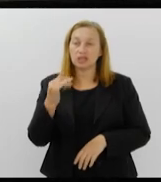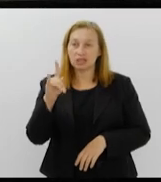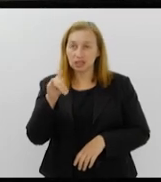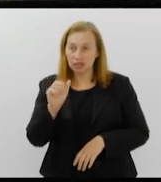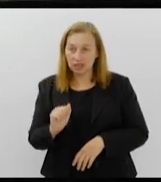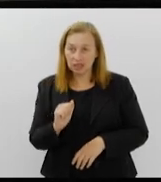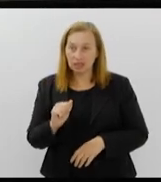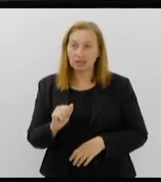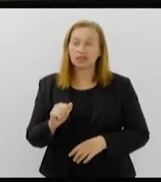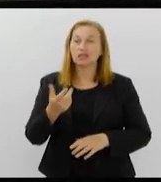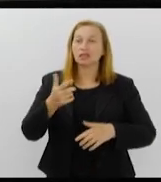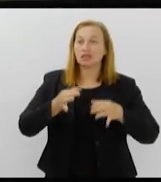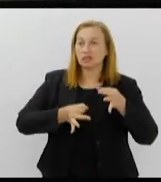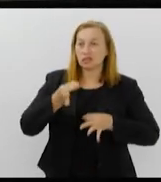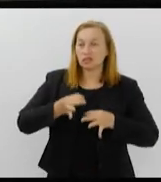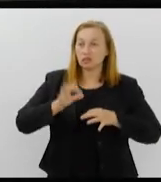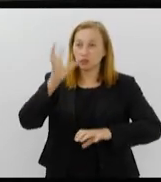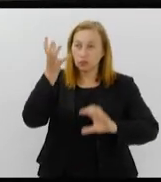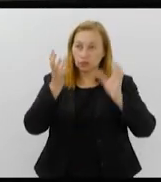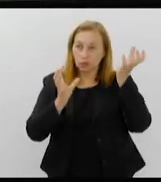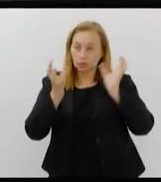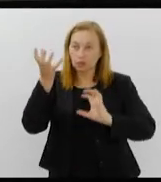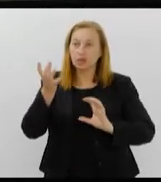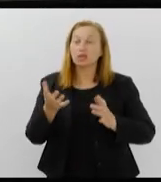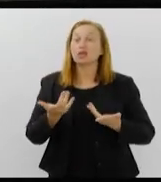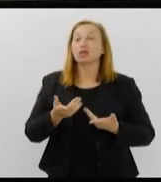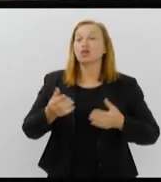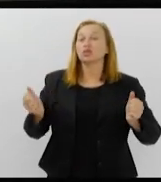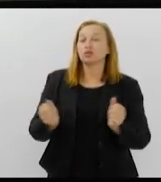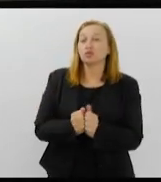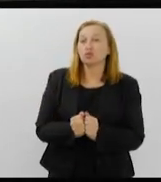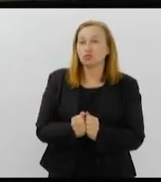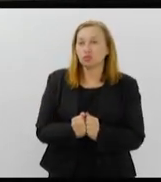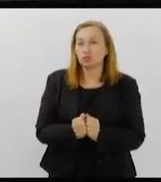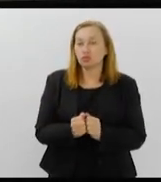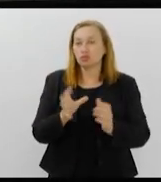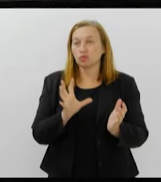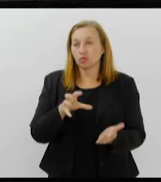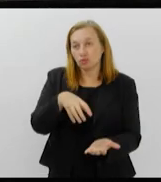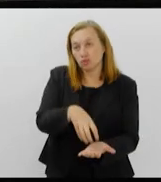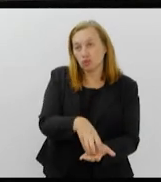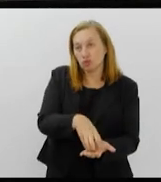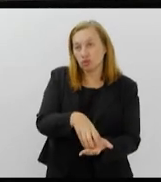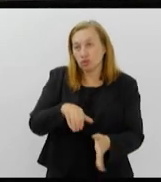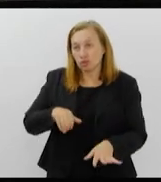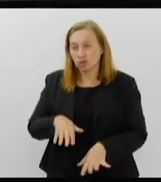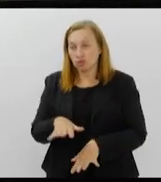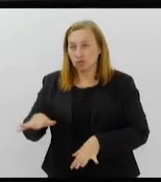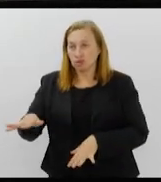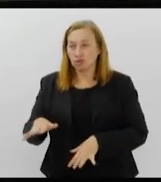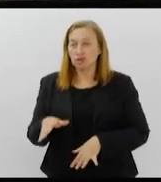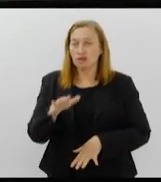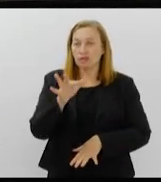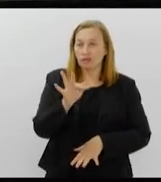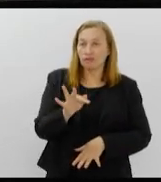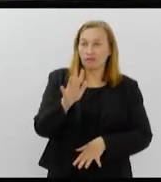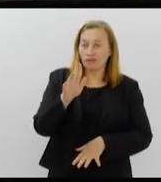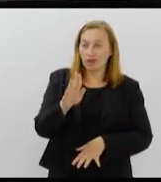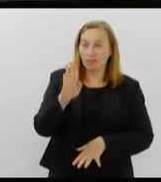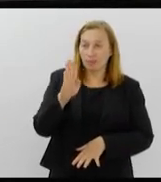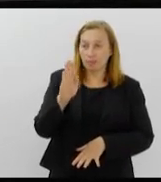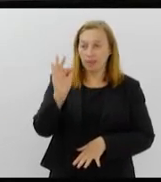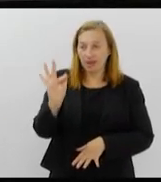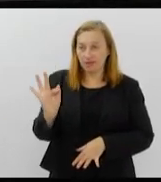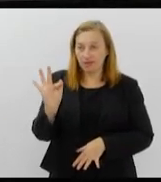justiça climática. A gente tem realizado, junto à rede, oitivas nos territórios. A última foi na FEBEF, em Caxias,